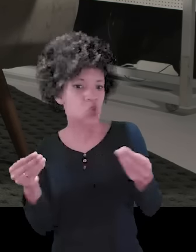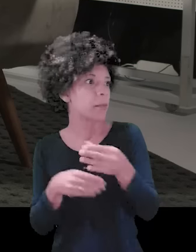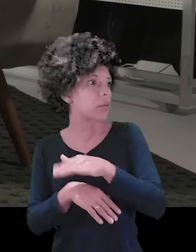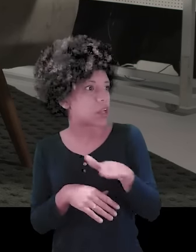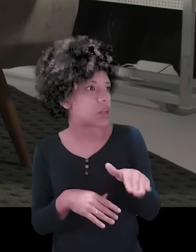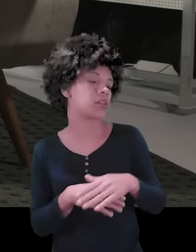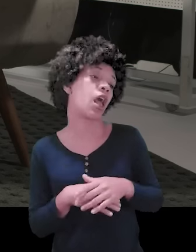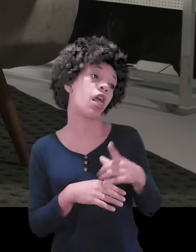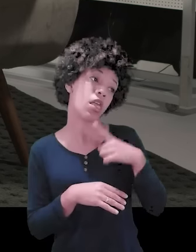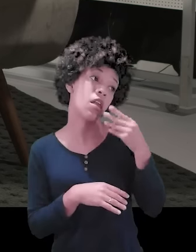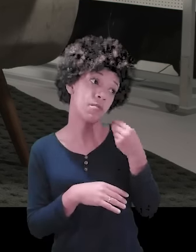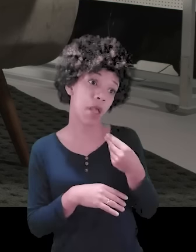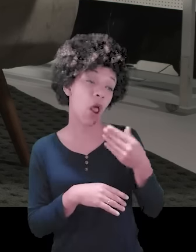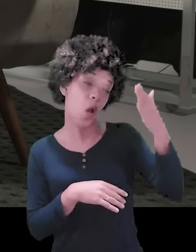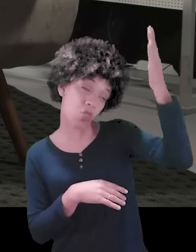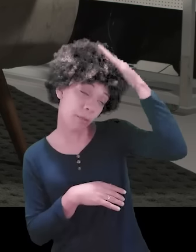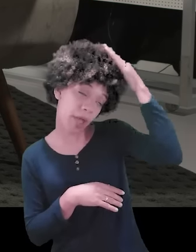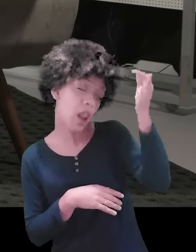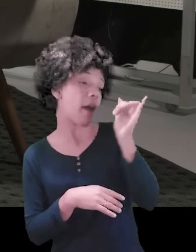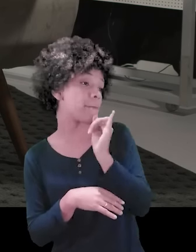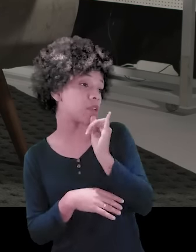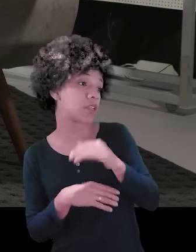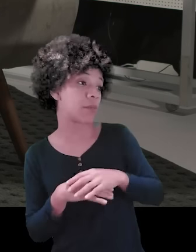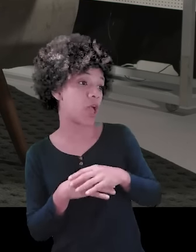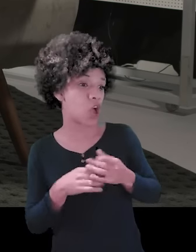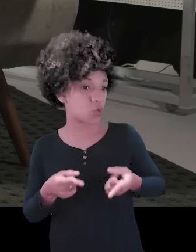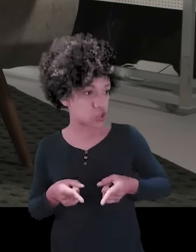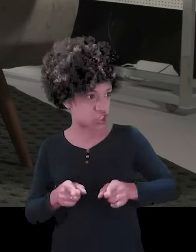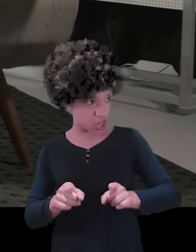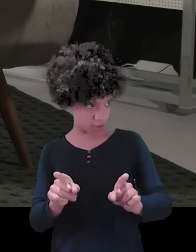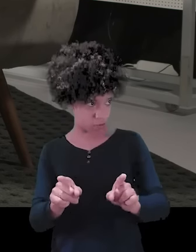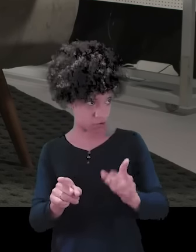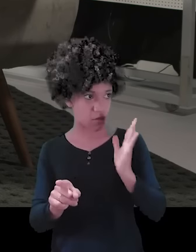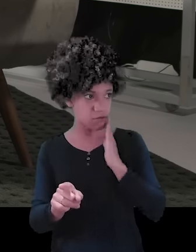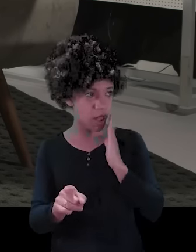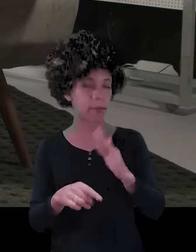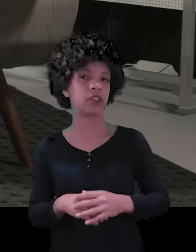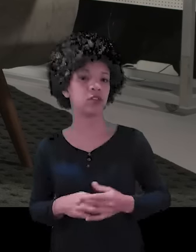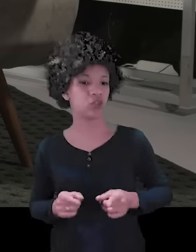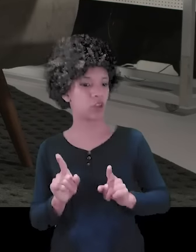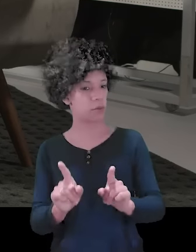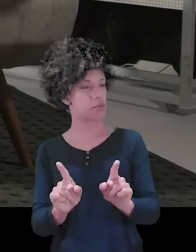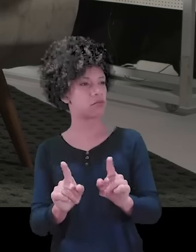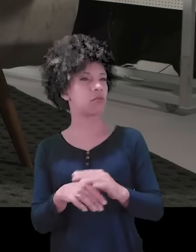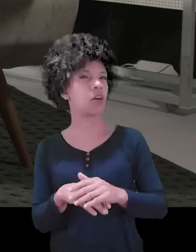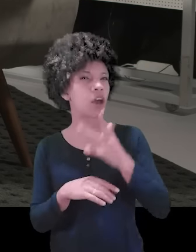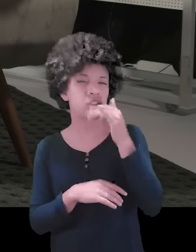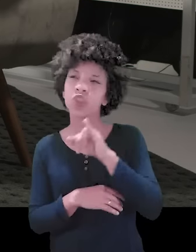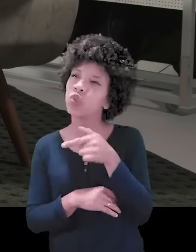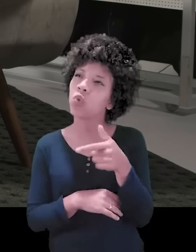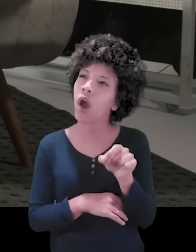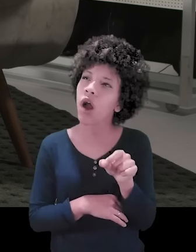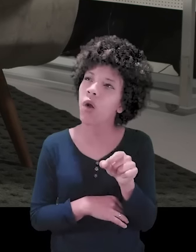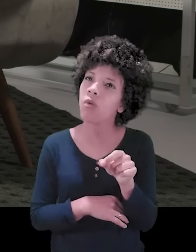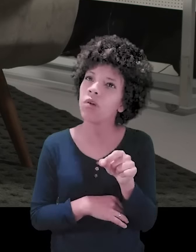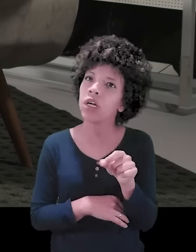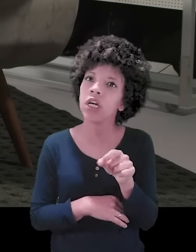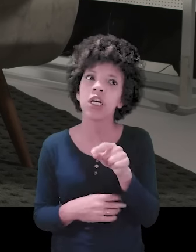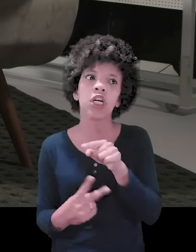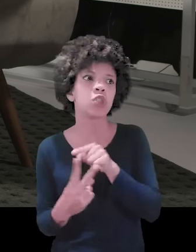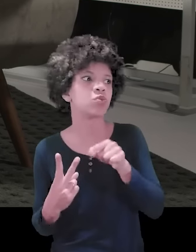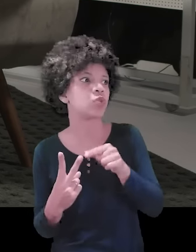sumiu uma criança existe um caso no Paraná por exemplo que eram gêmeos sabe e era acho que João e um